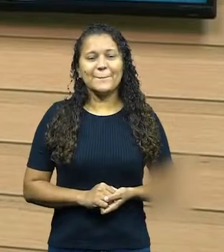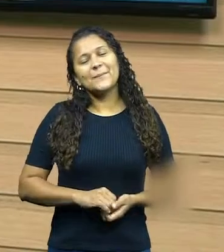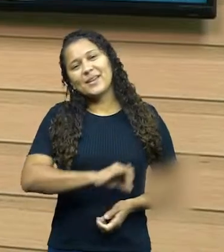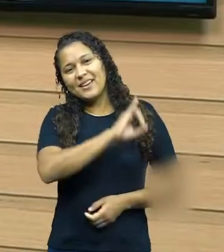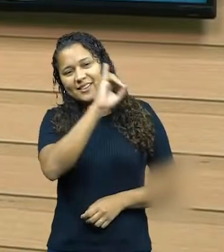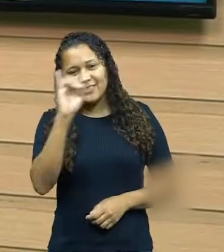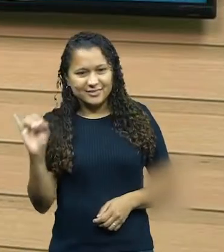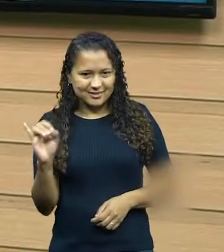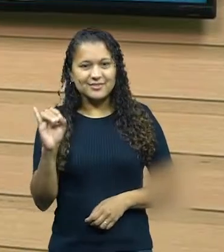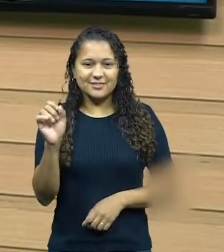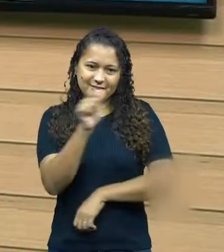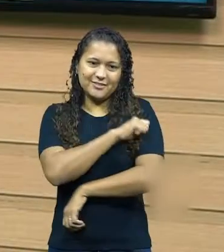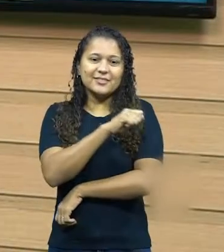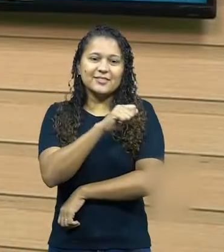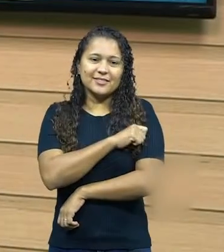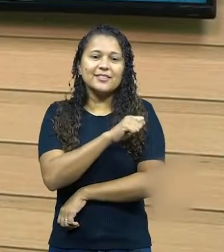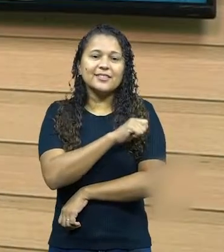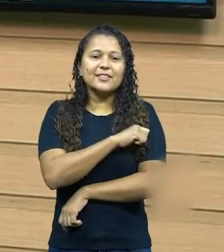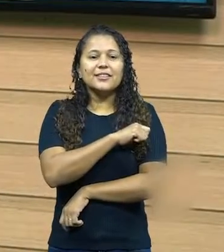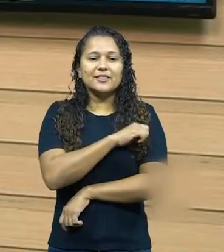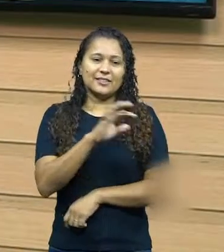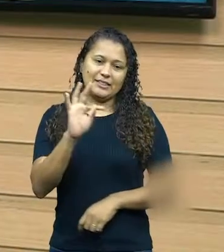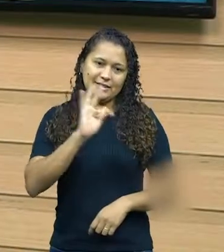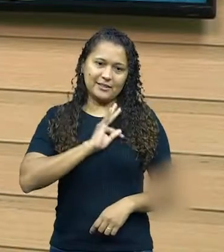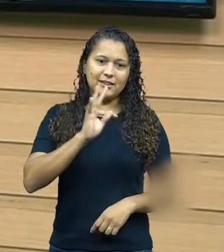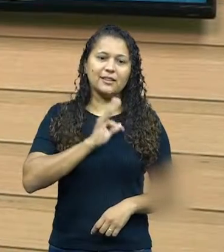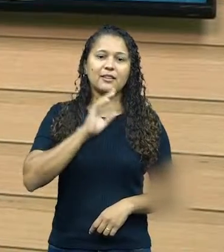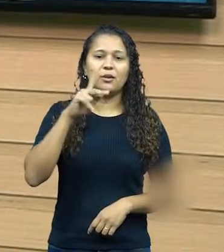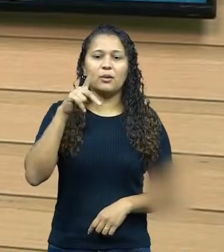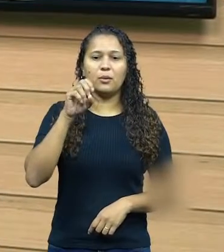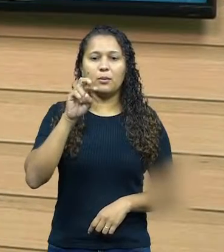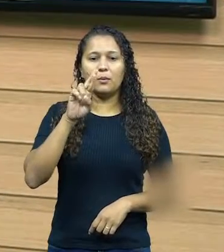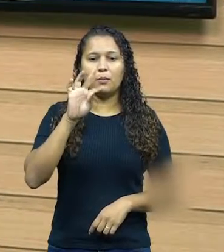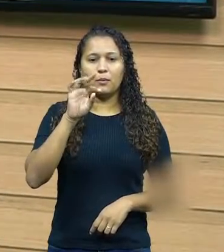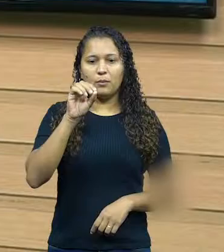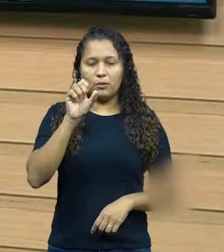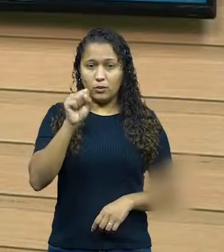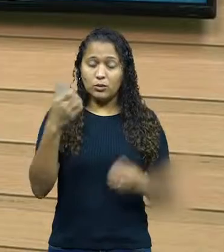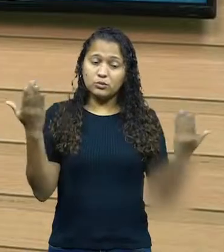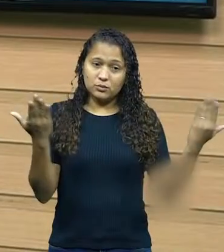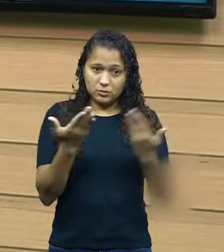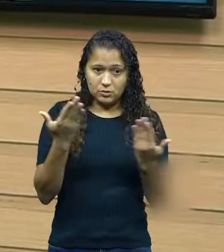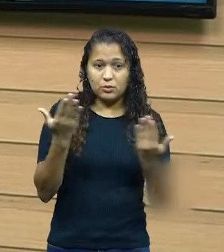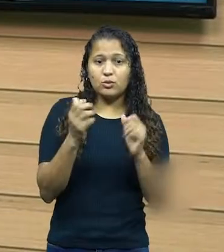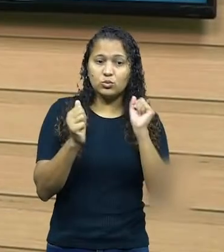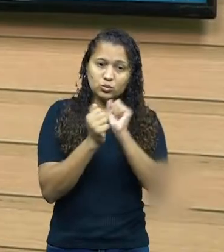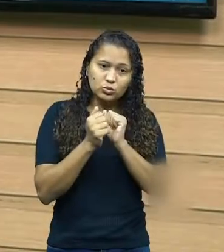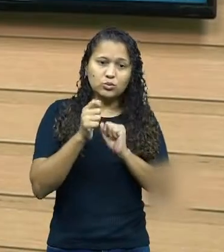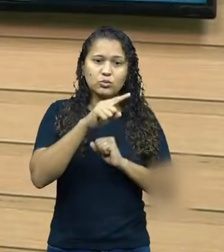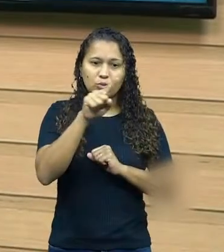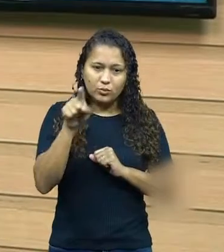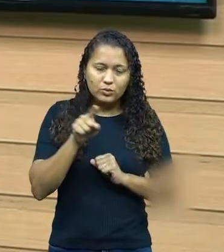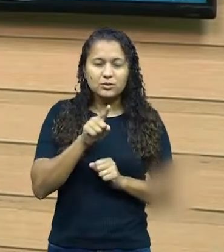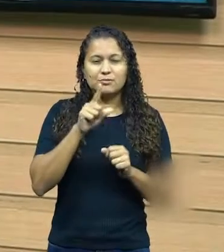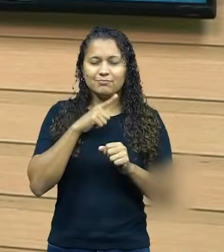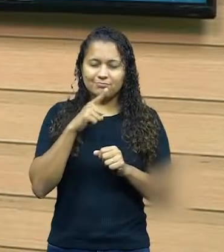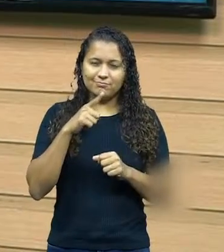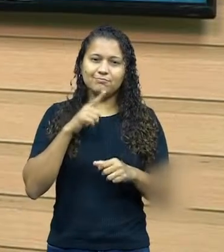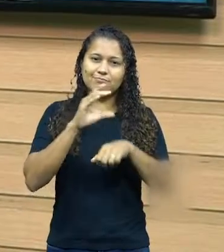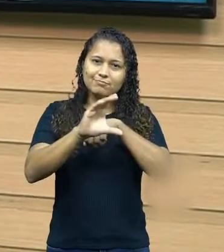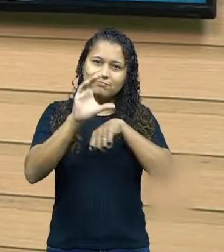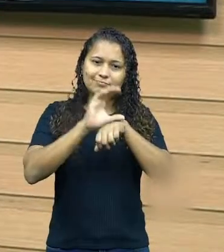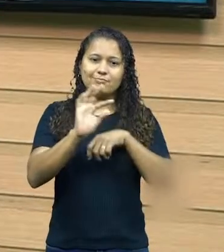Olá, alunos do curso técnico em Portos. Eu sou a professora Keliane, vou estar acompanhando vocês nessa jornada do curso técnico em